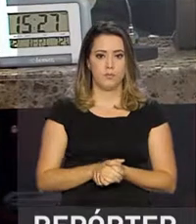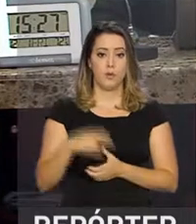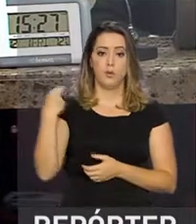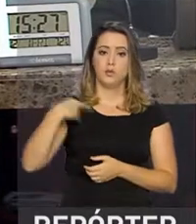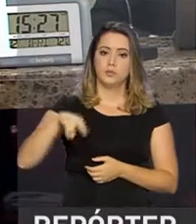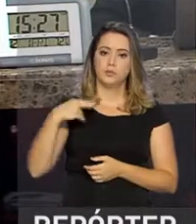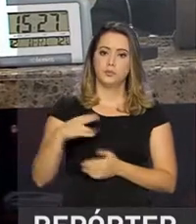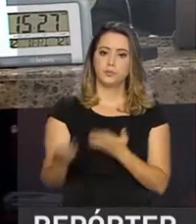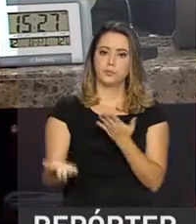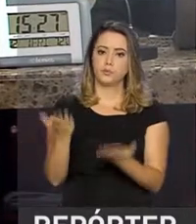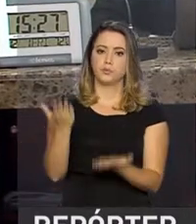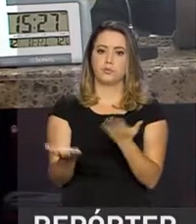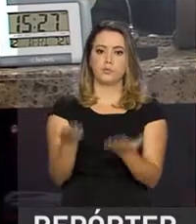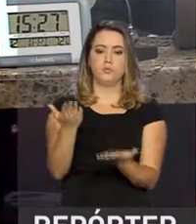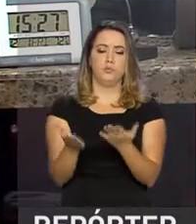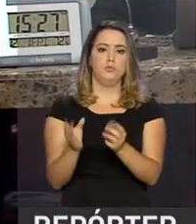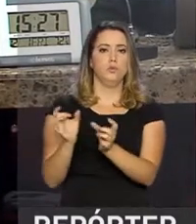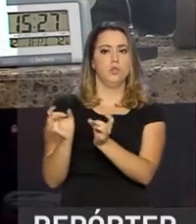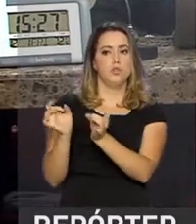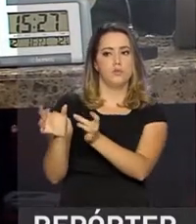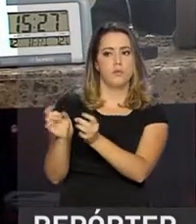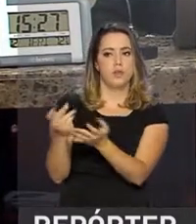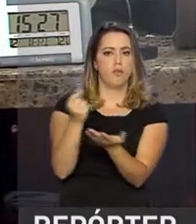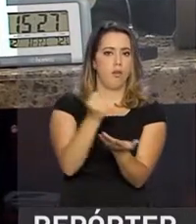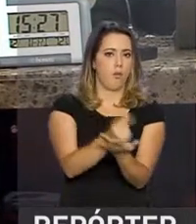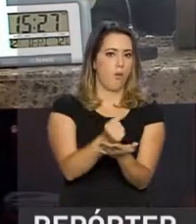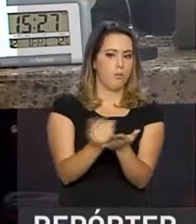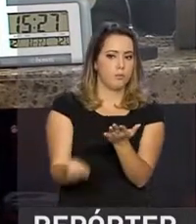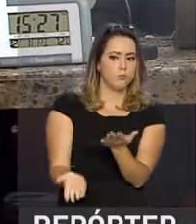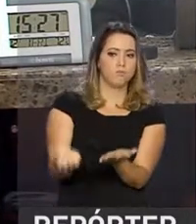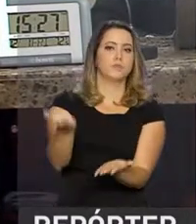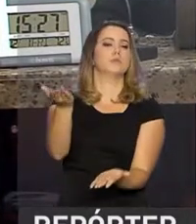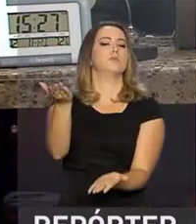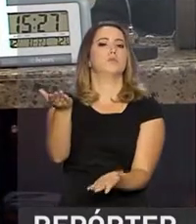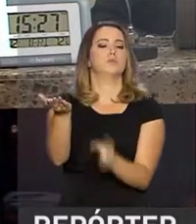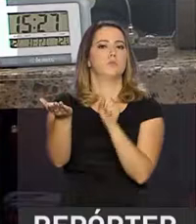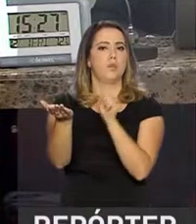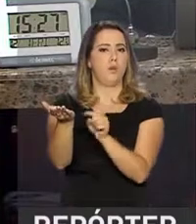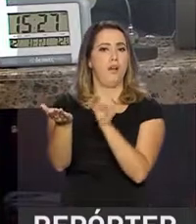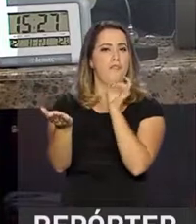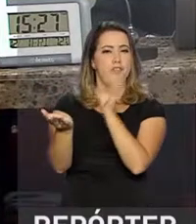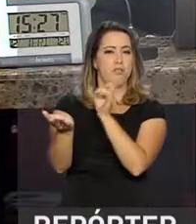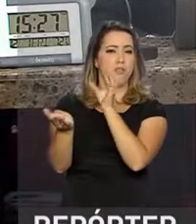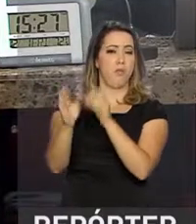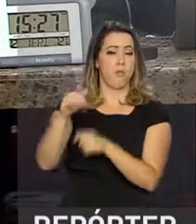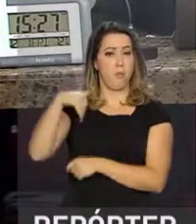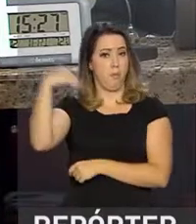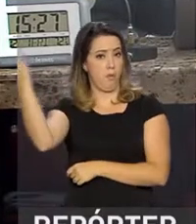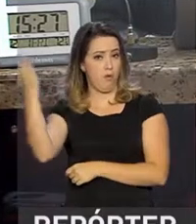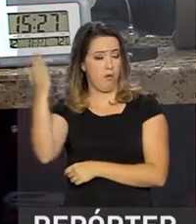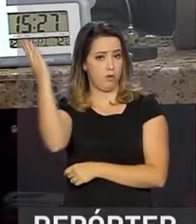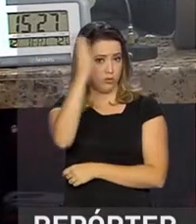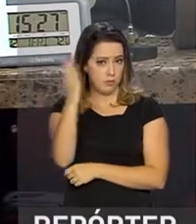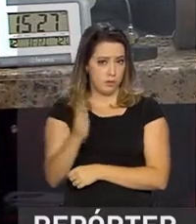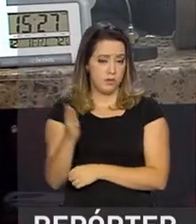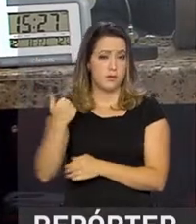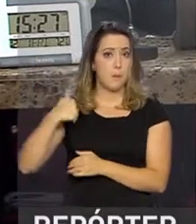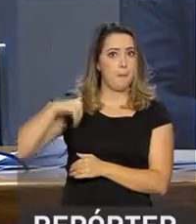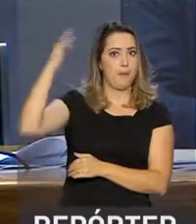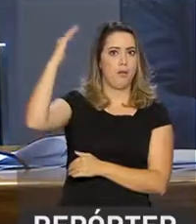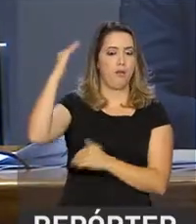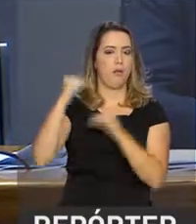novembro a balança comercial brasileira registrou superávit ou seja as exportações foram maiores que as importações